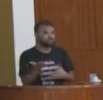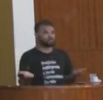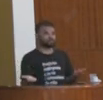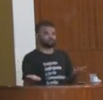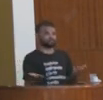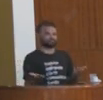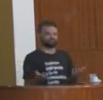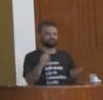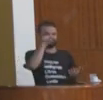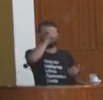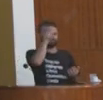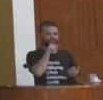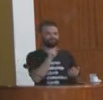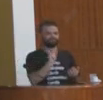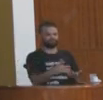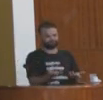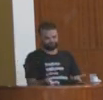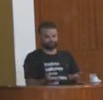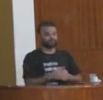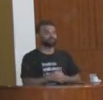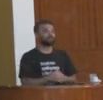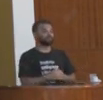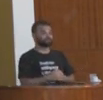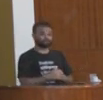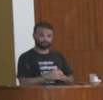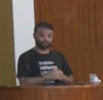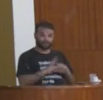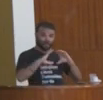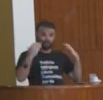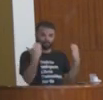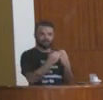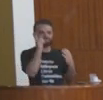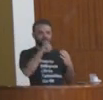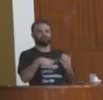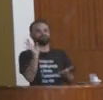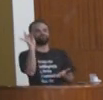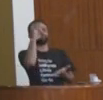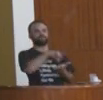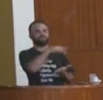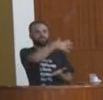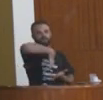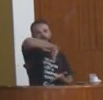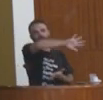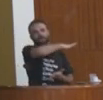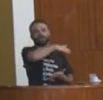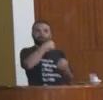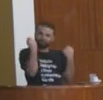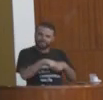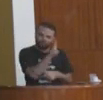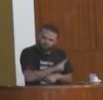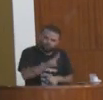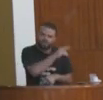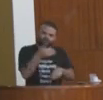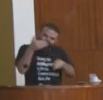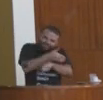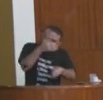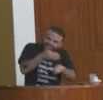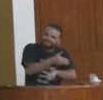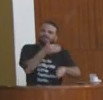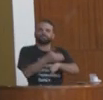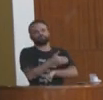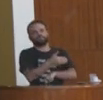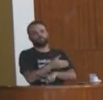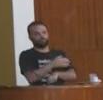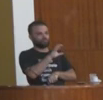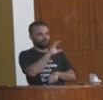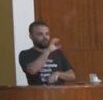demanda? Então, a conferência é esse espaço legítimo e nós precisamos fazer uso desse espaço. O